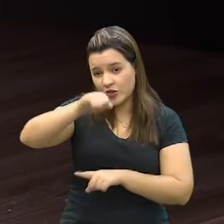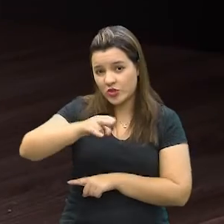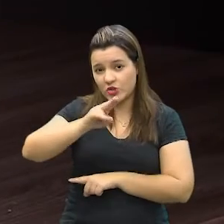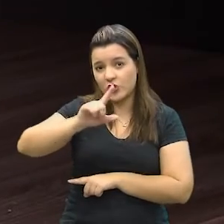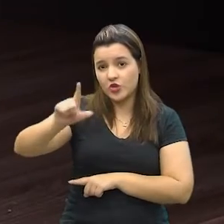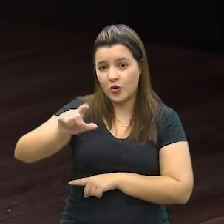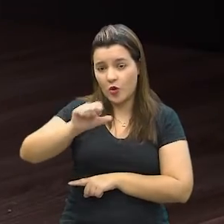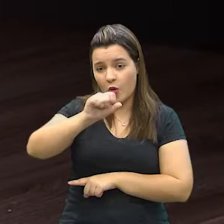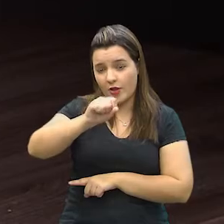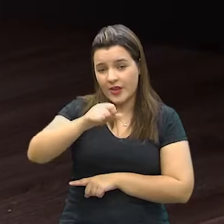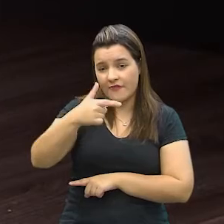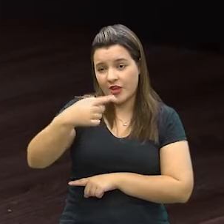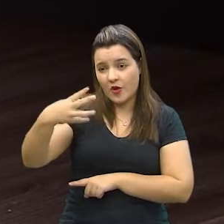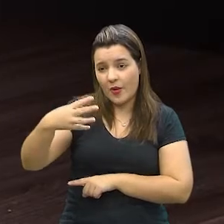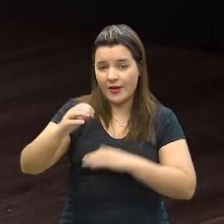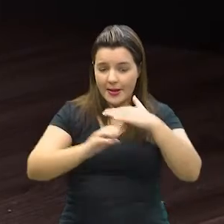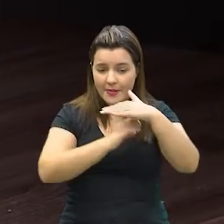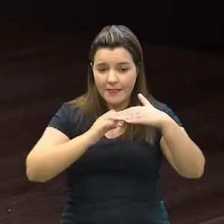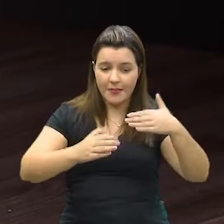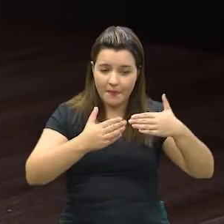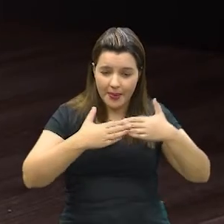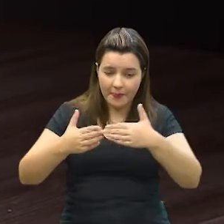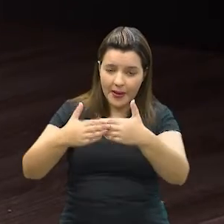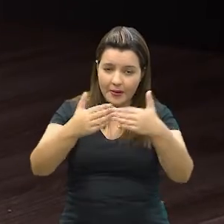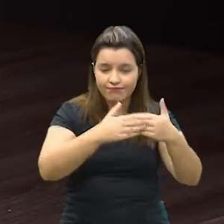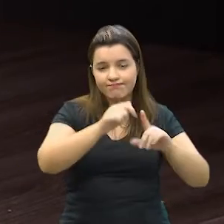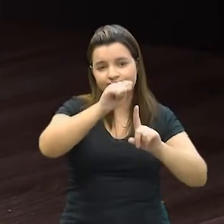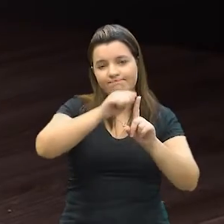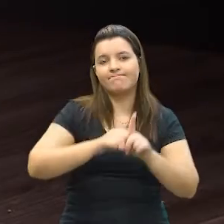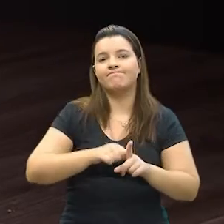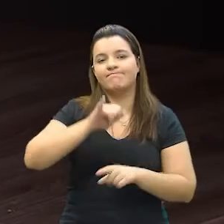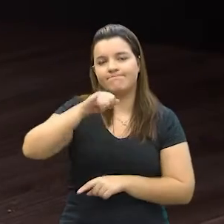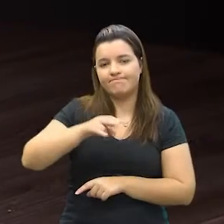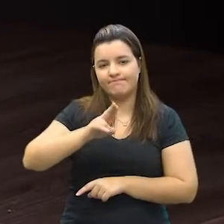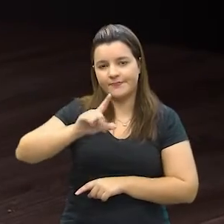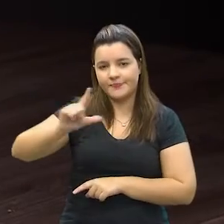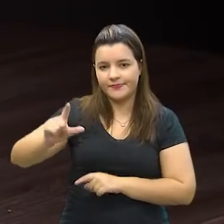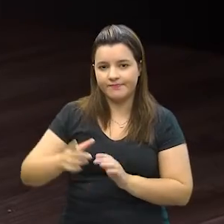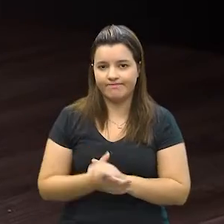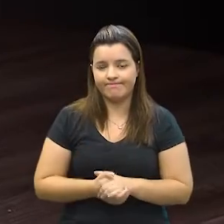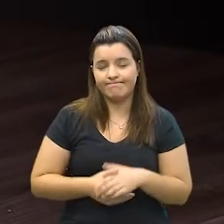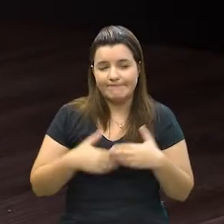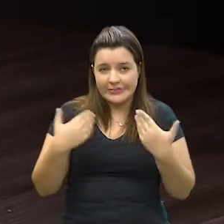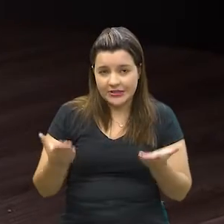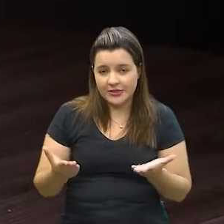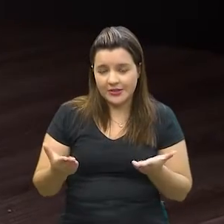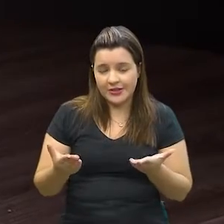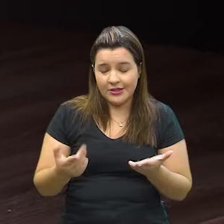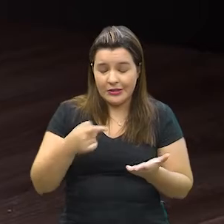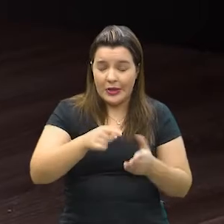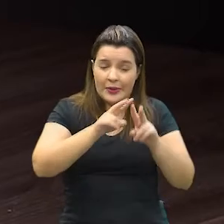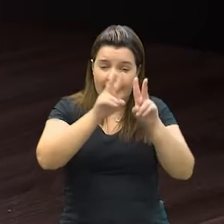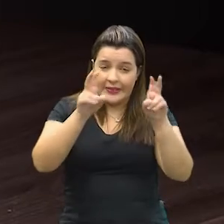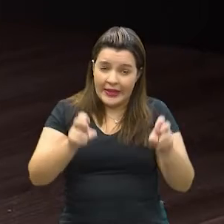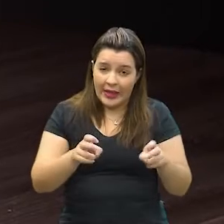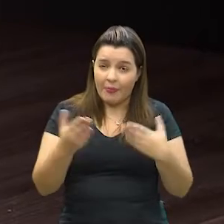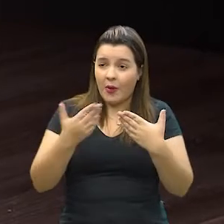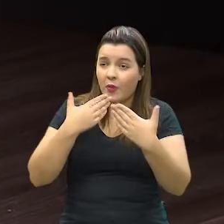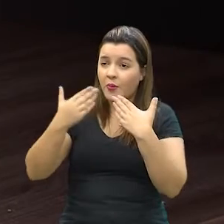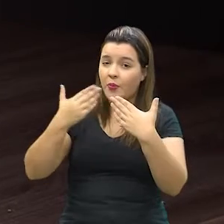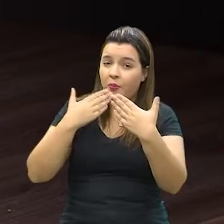824 empresas fecharam no mês de julho. Então é neste cenário que agora a gente